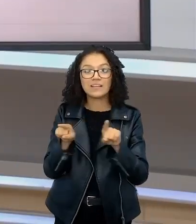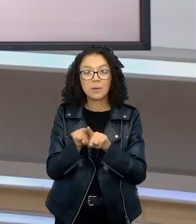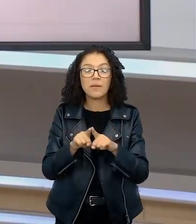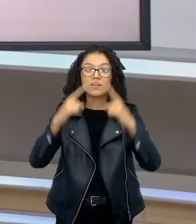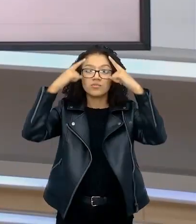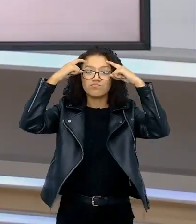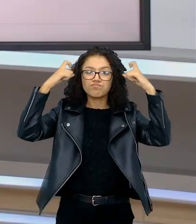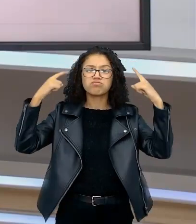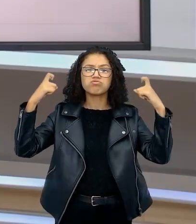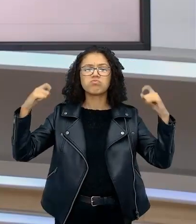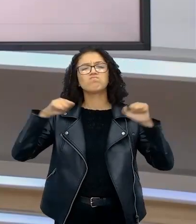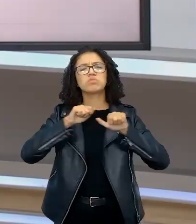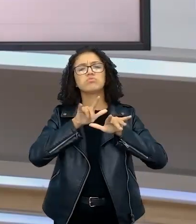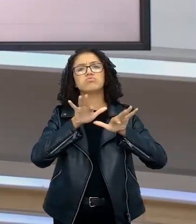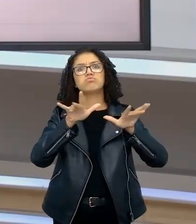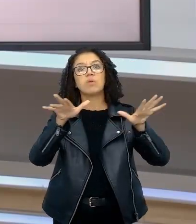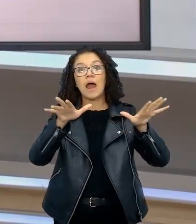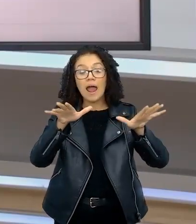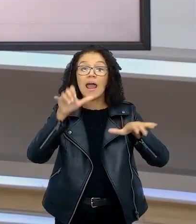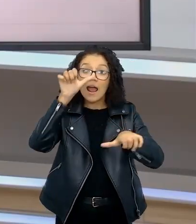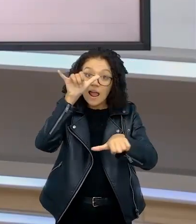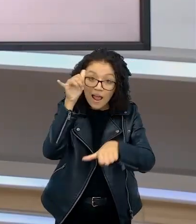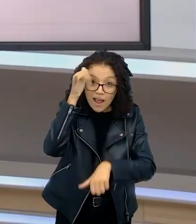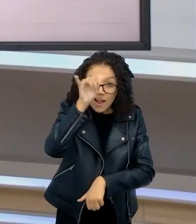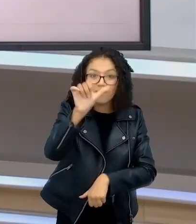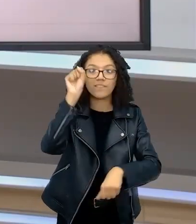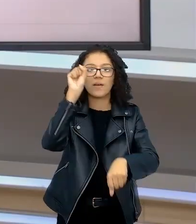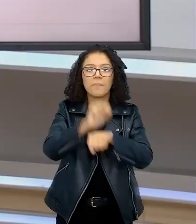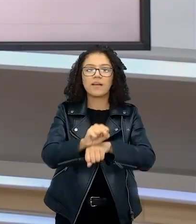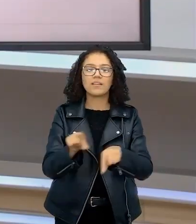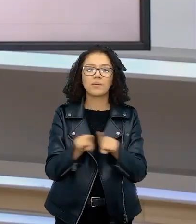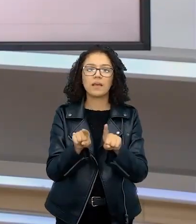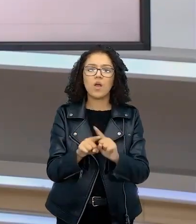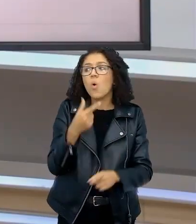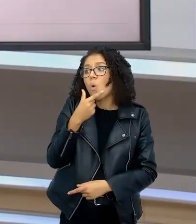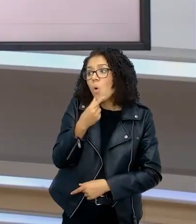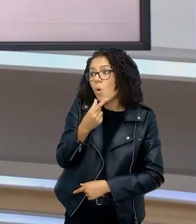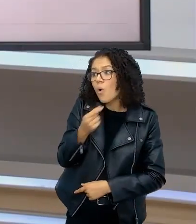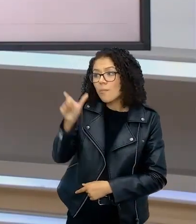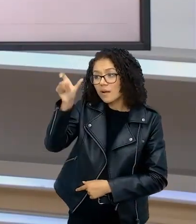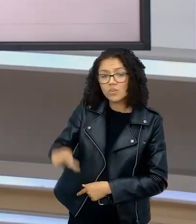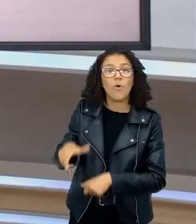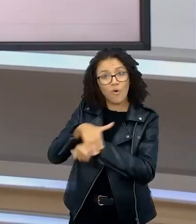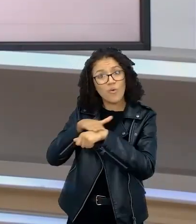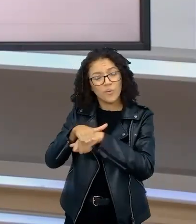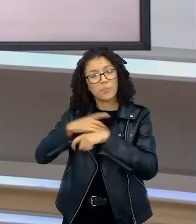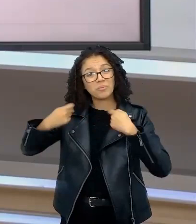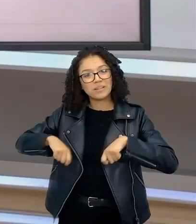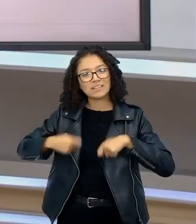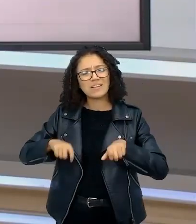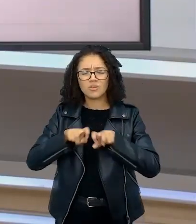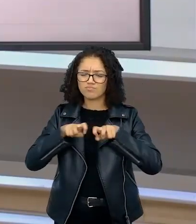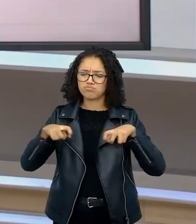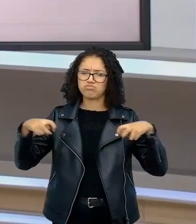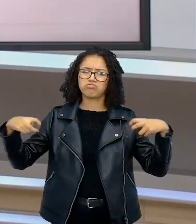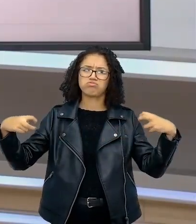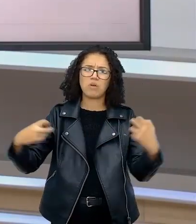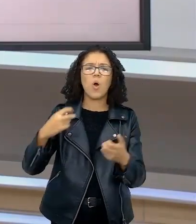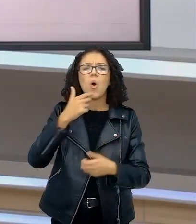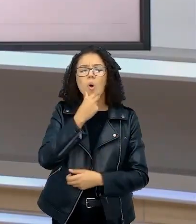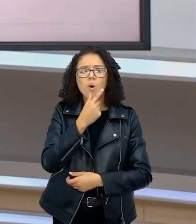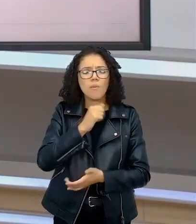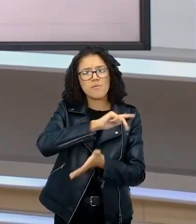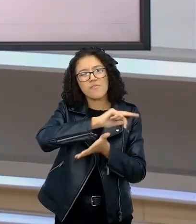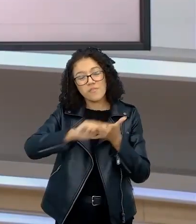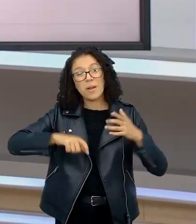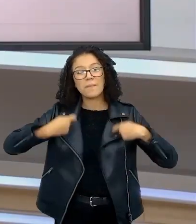de violências. E mais do que isso, a gente precisa falar com esse menino. Porque, gente, eu já conversei com muitos meninos que viram para mim e